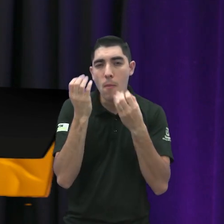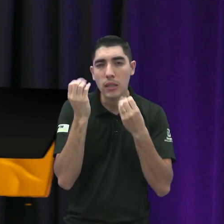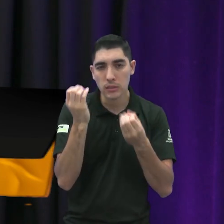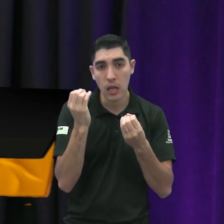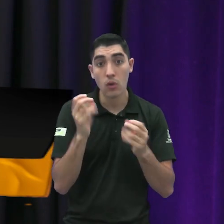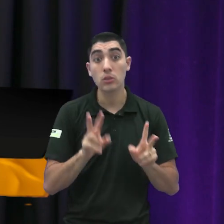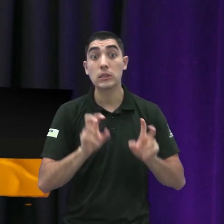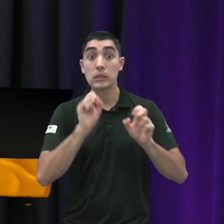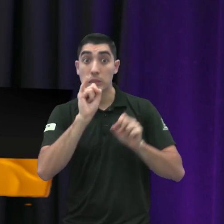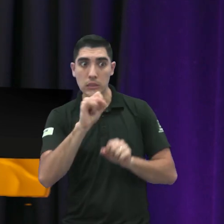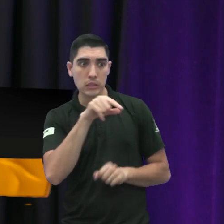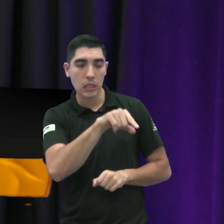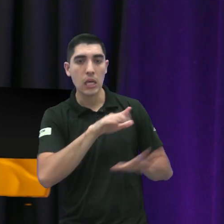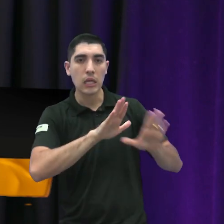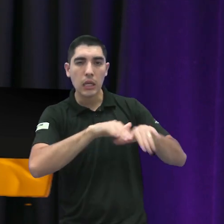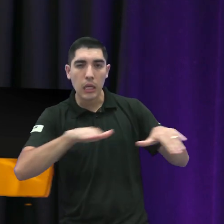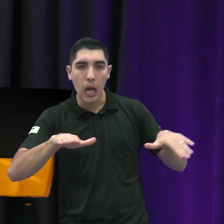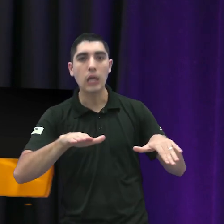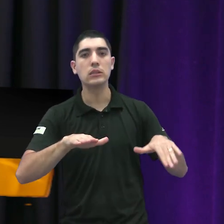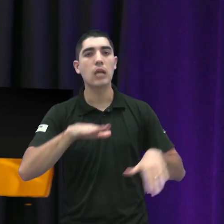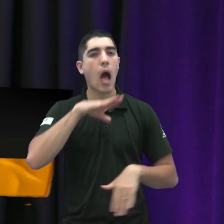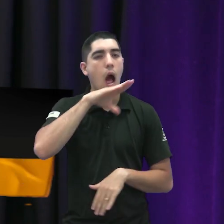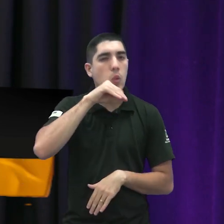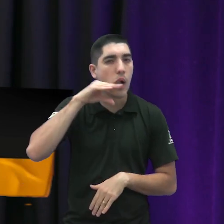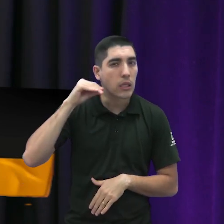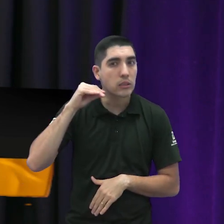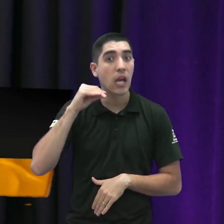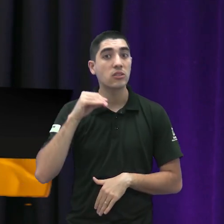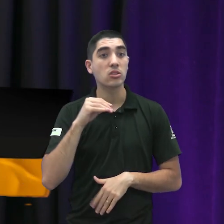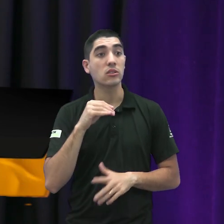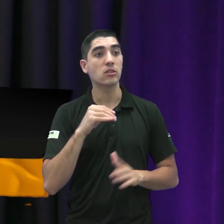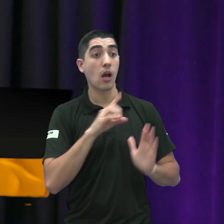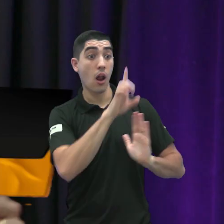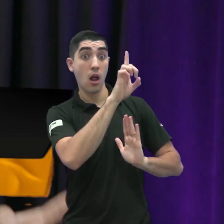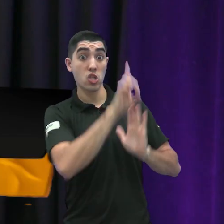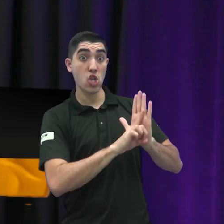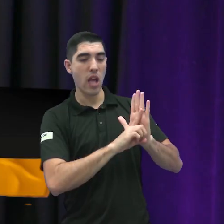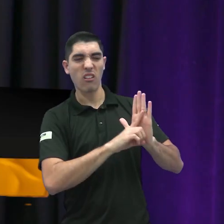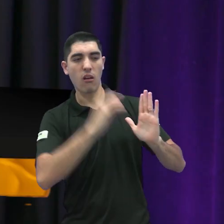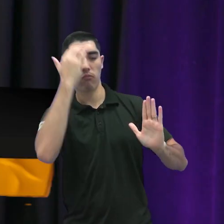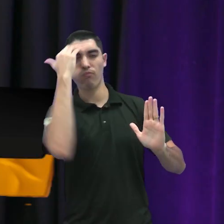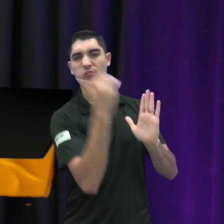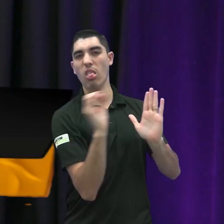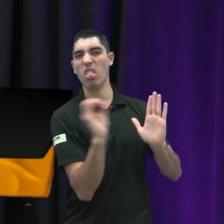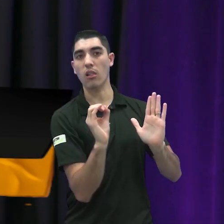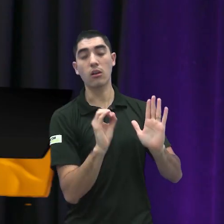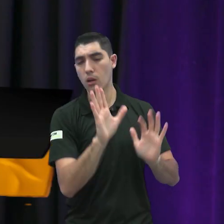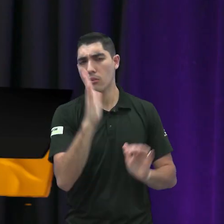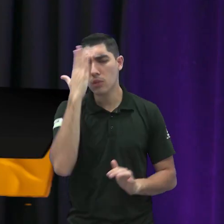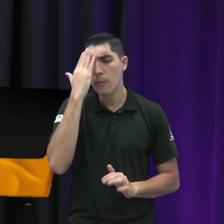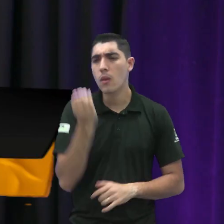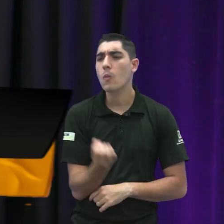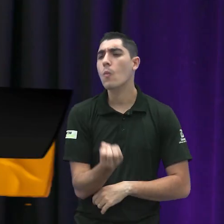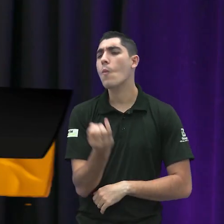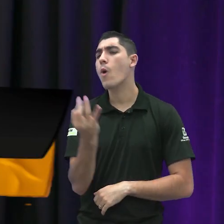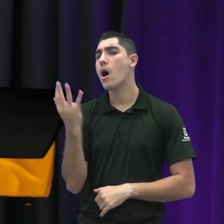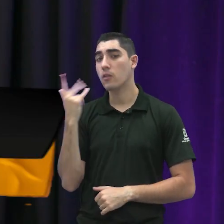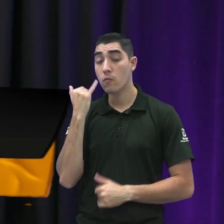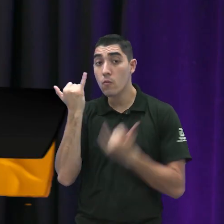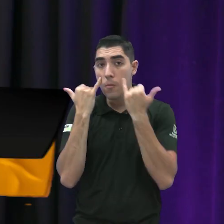dos direitos das crianças e dos adolescentes aqui em São José. É um relatório, a proposta é que seja feito um